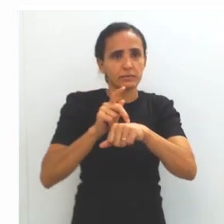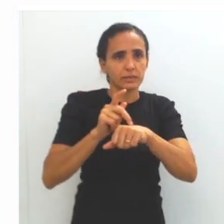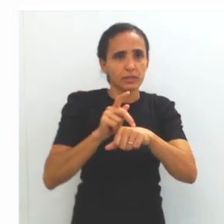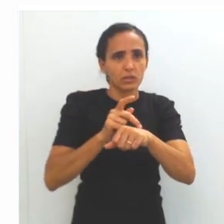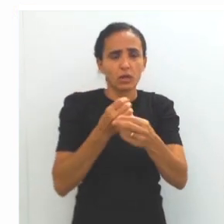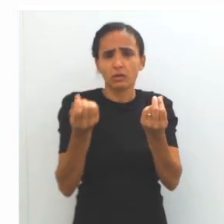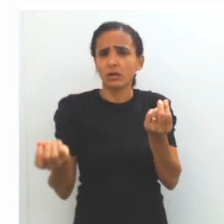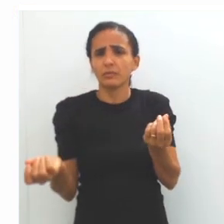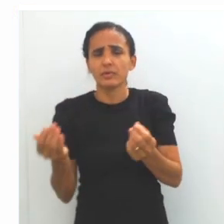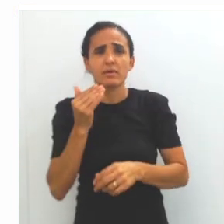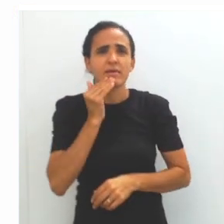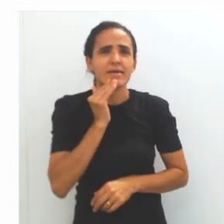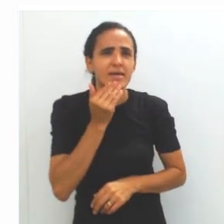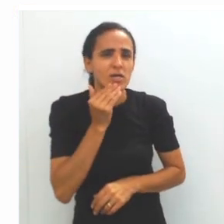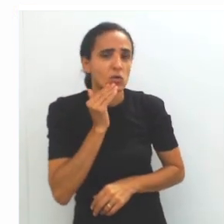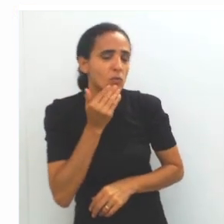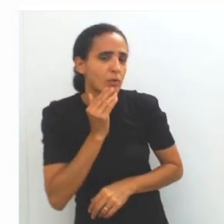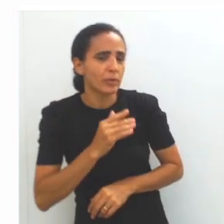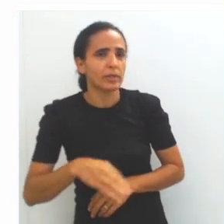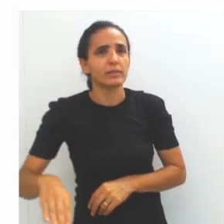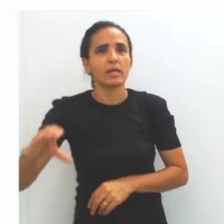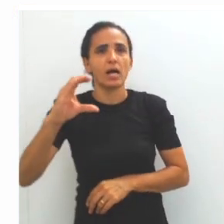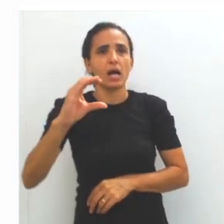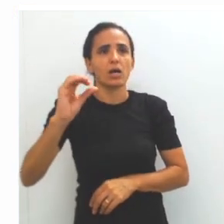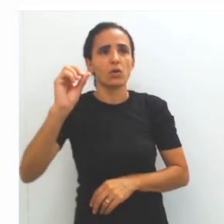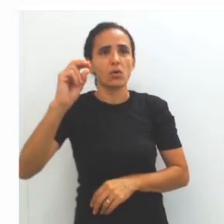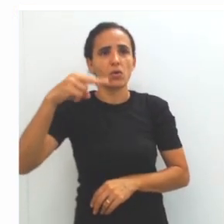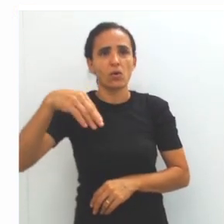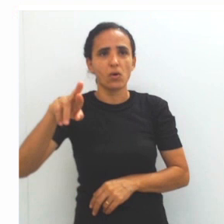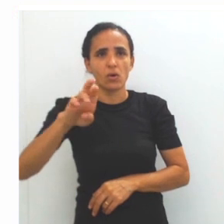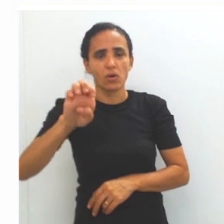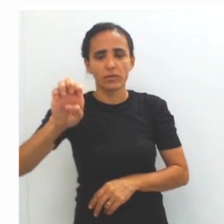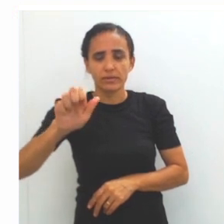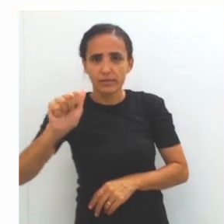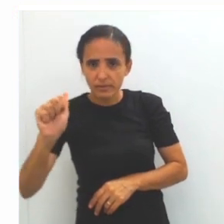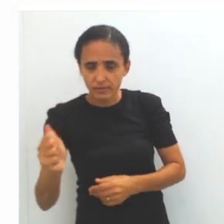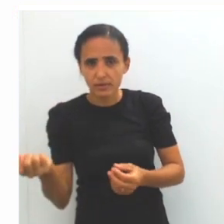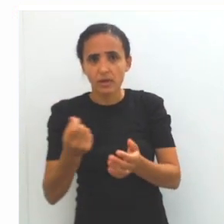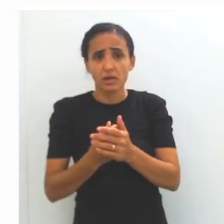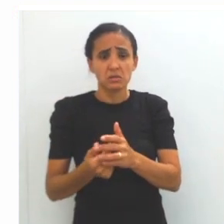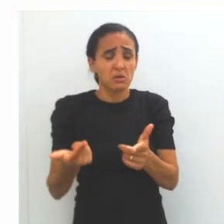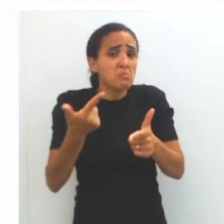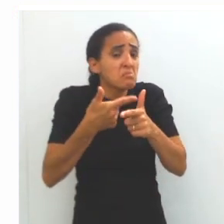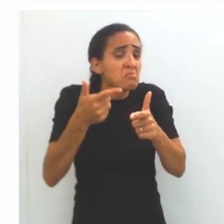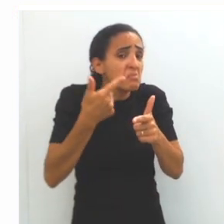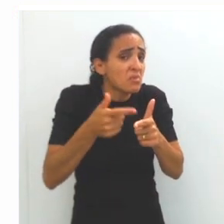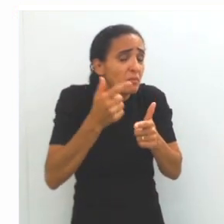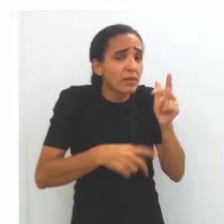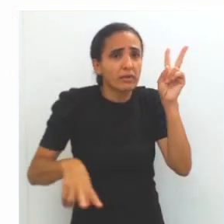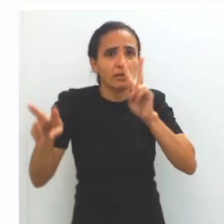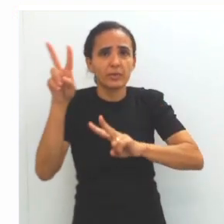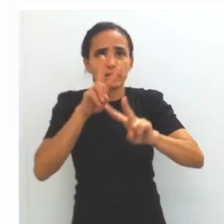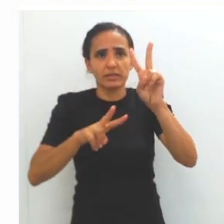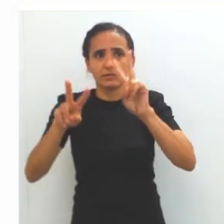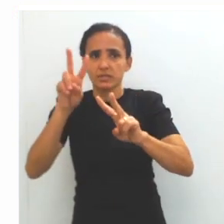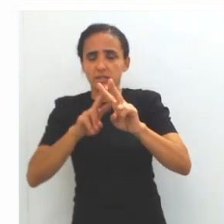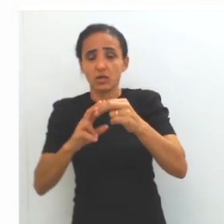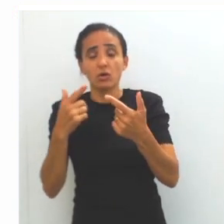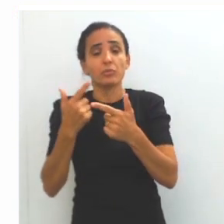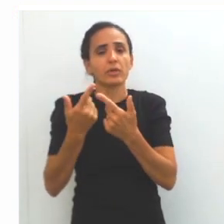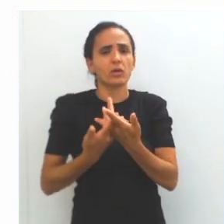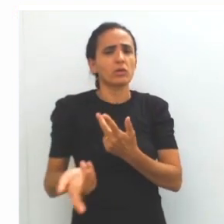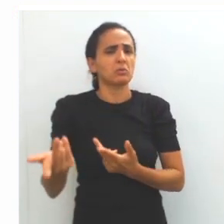pelo formato irregular da córnea. A córnea vem com um defeitinho de fábrica. Uma